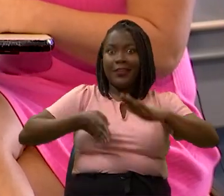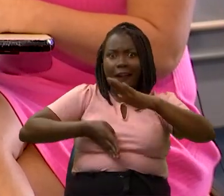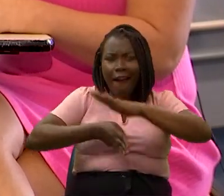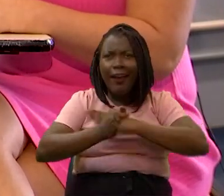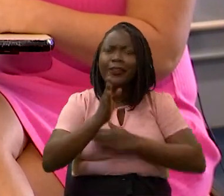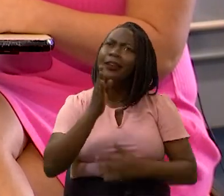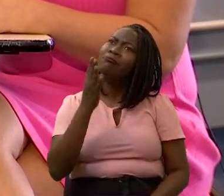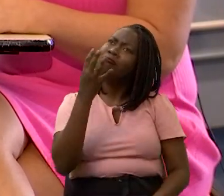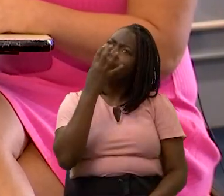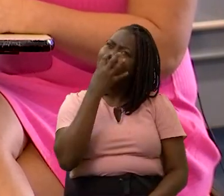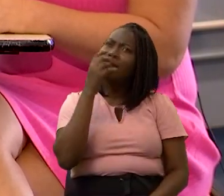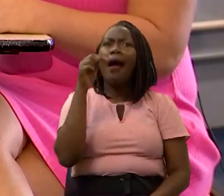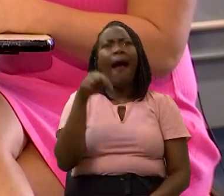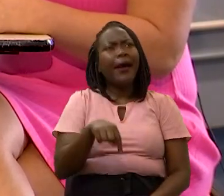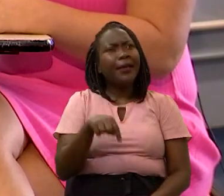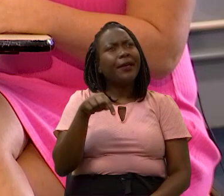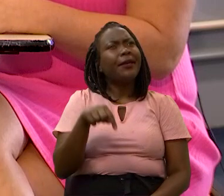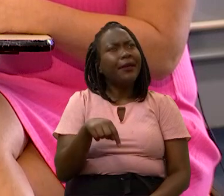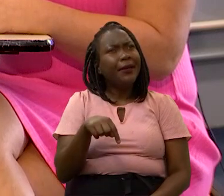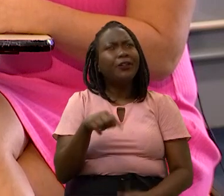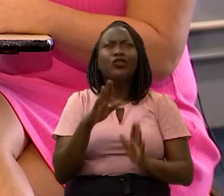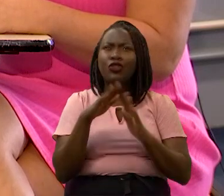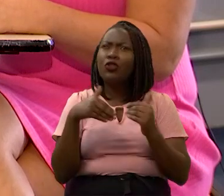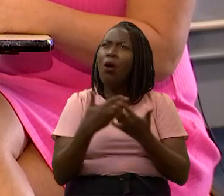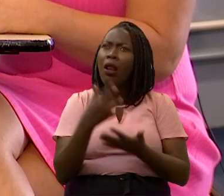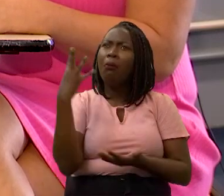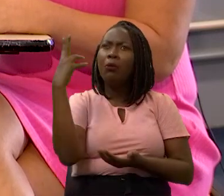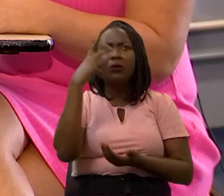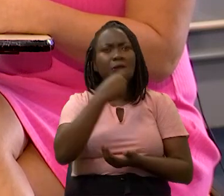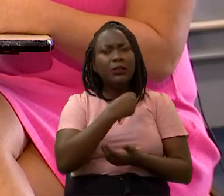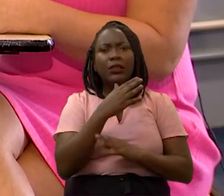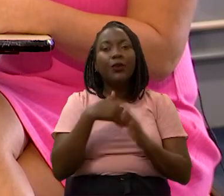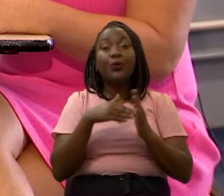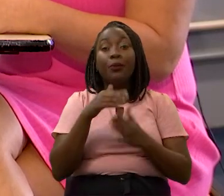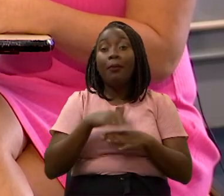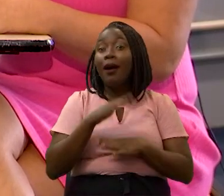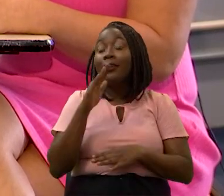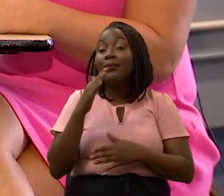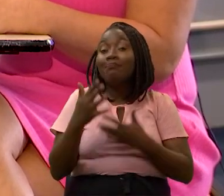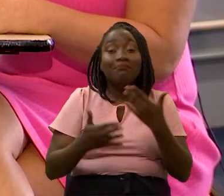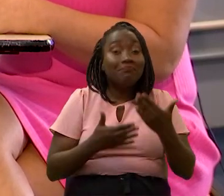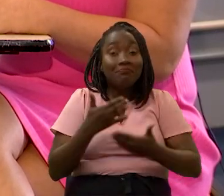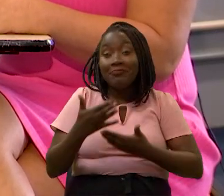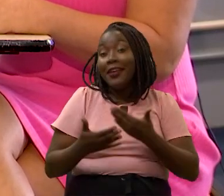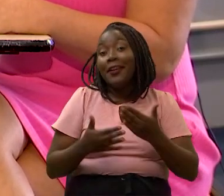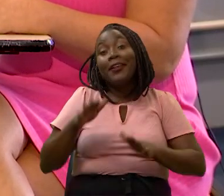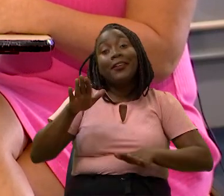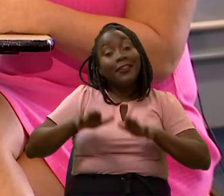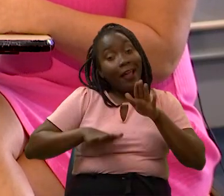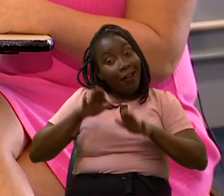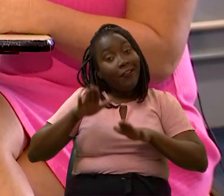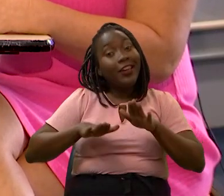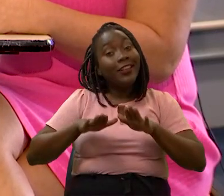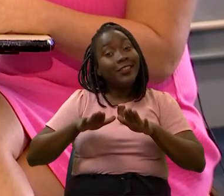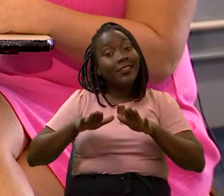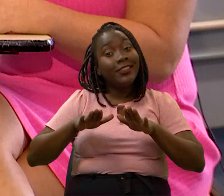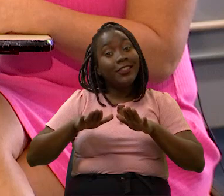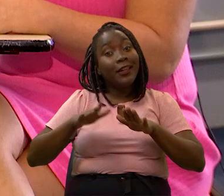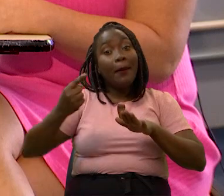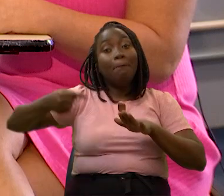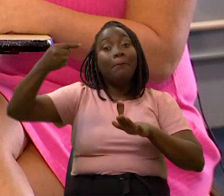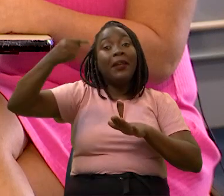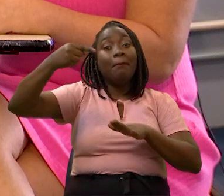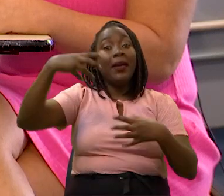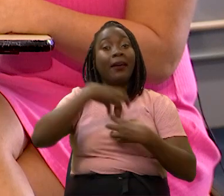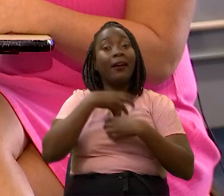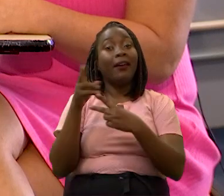Às vezes a gente entra numa escola e fala, nossa, que escola bonita, né? Isso. E tudo mais, tal. Essa talvez seja